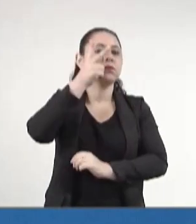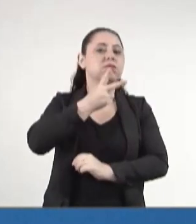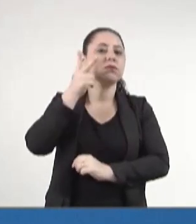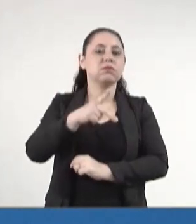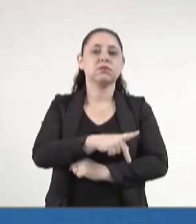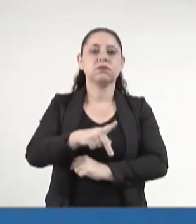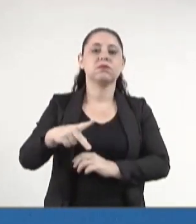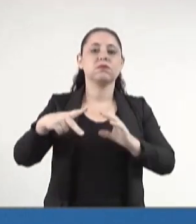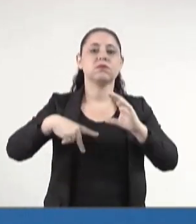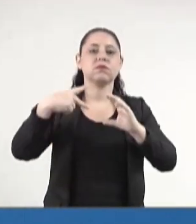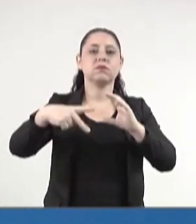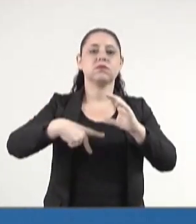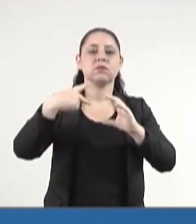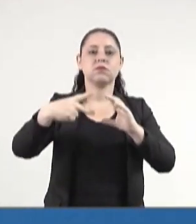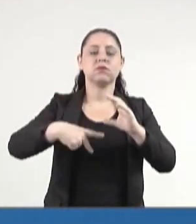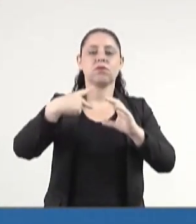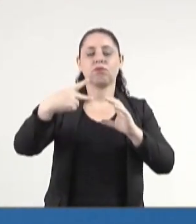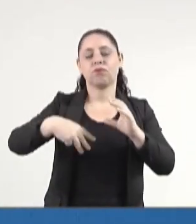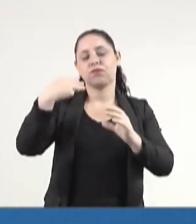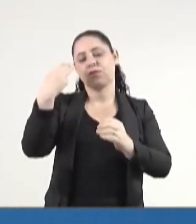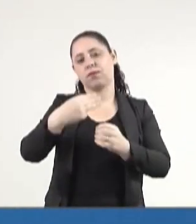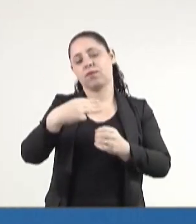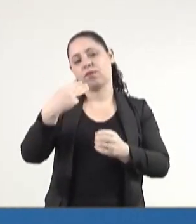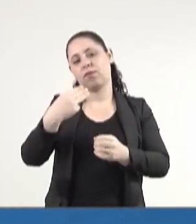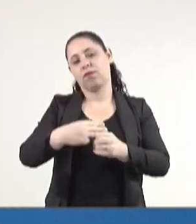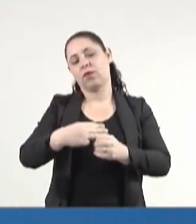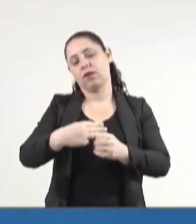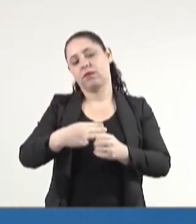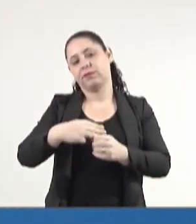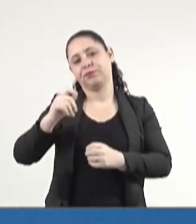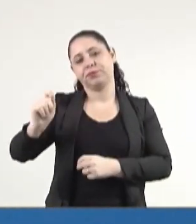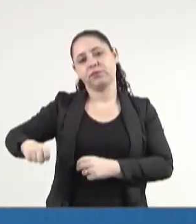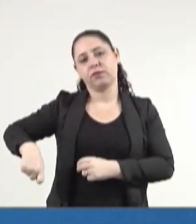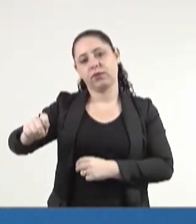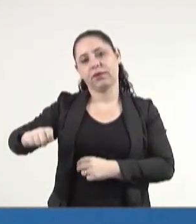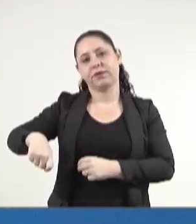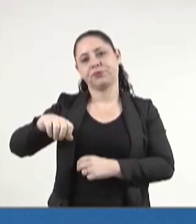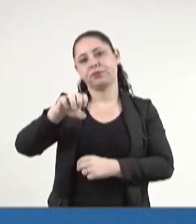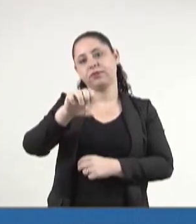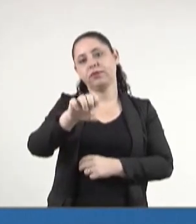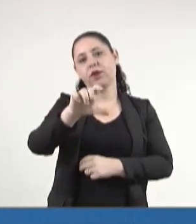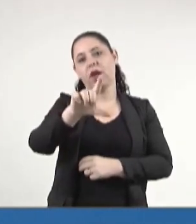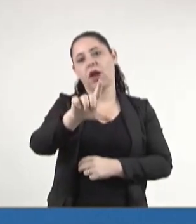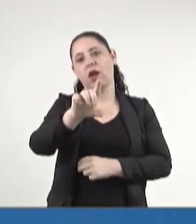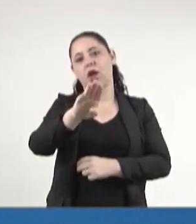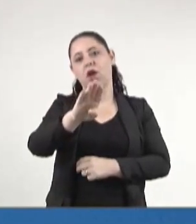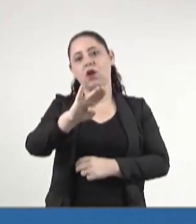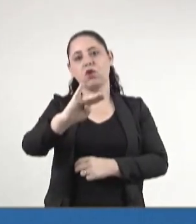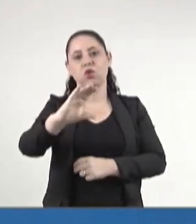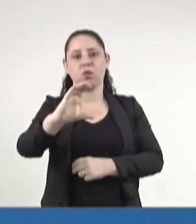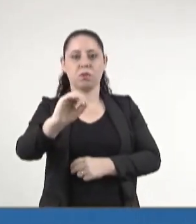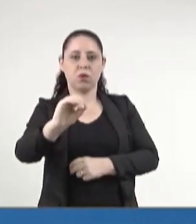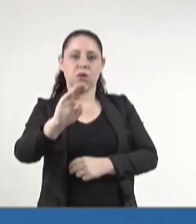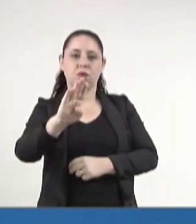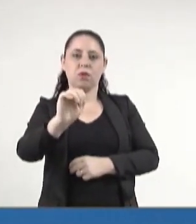vereador, presidente da Câmara Municipal de Porto Murtinho, tal do Elbio Balta.